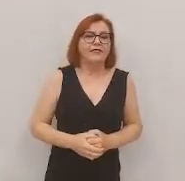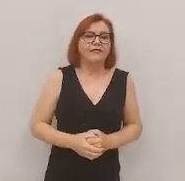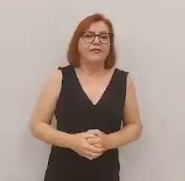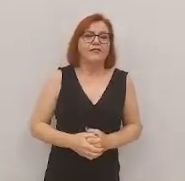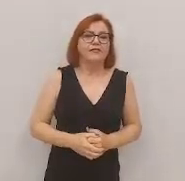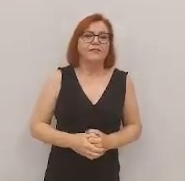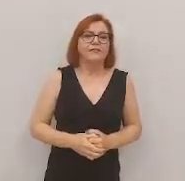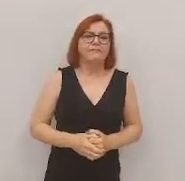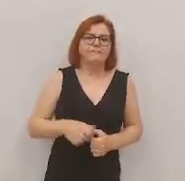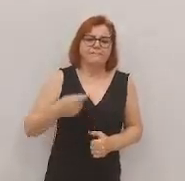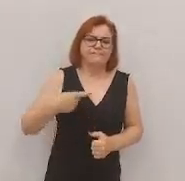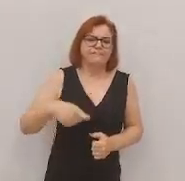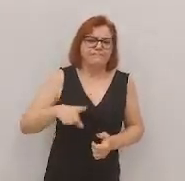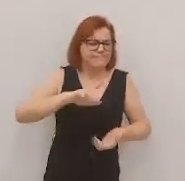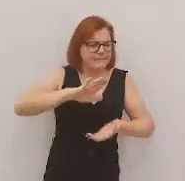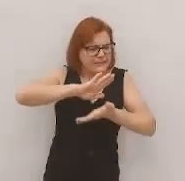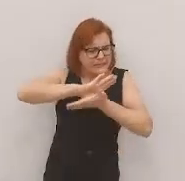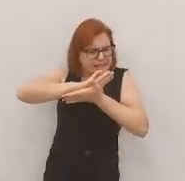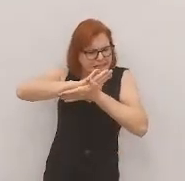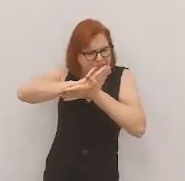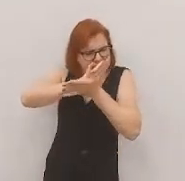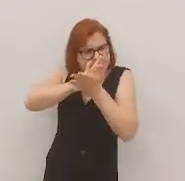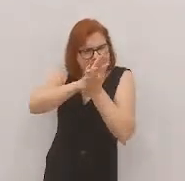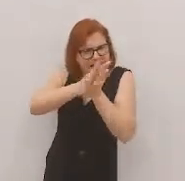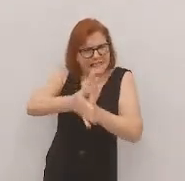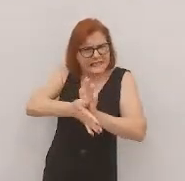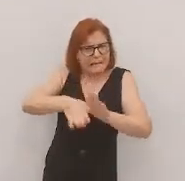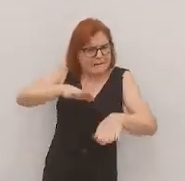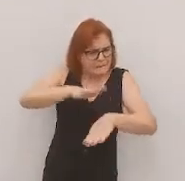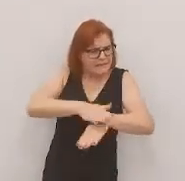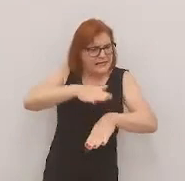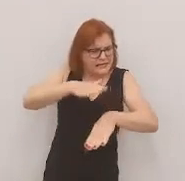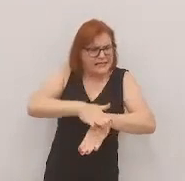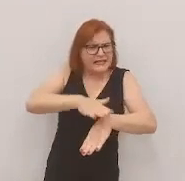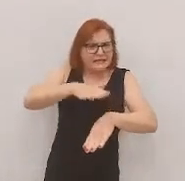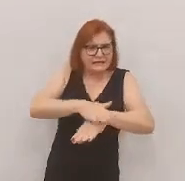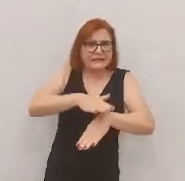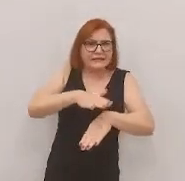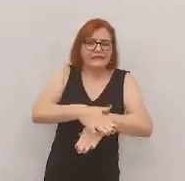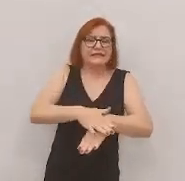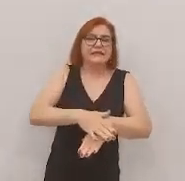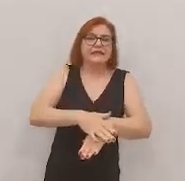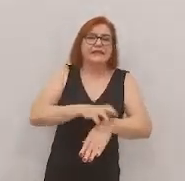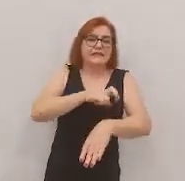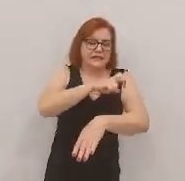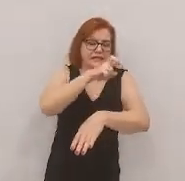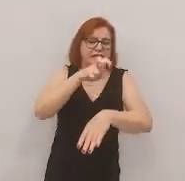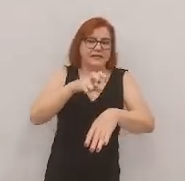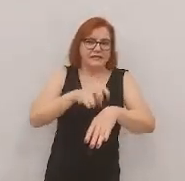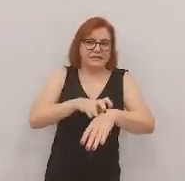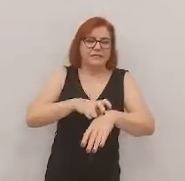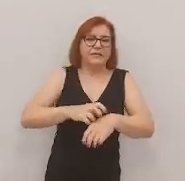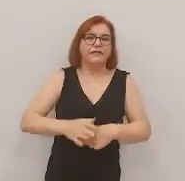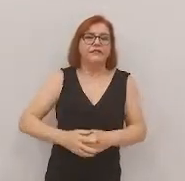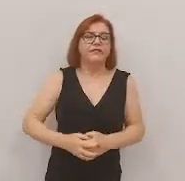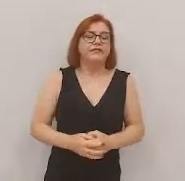vai o quê? Esmagar a cabeça da